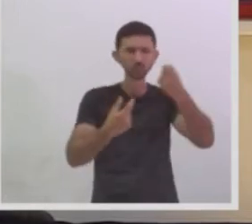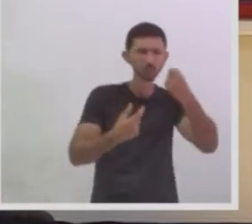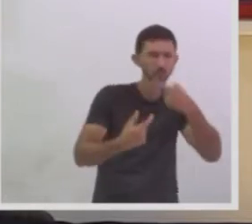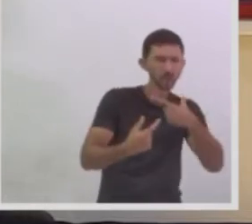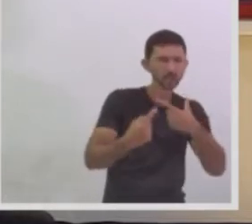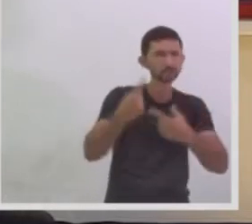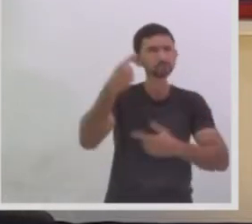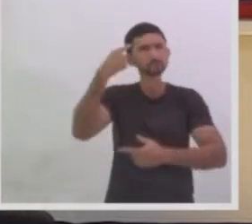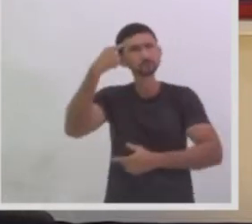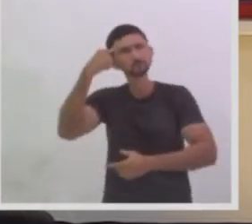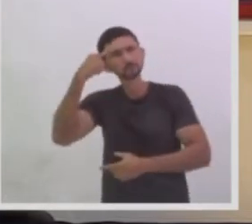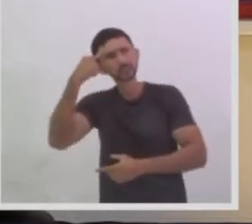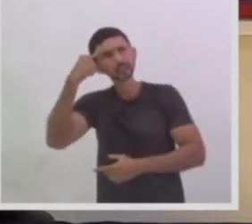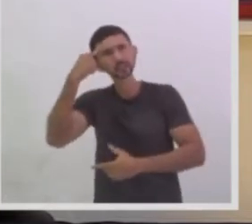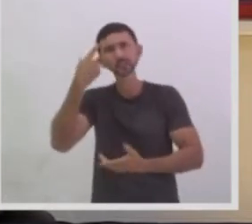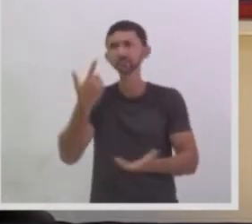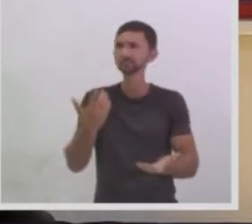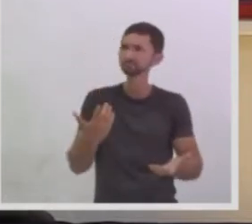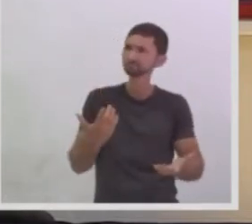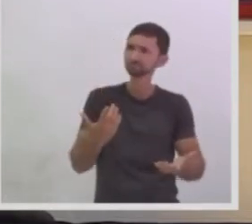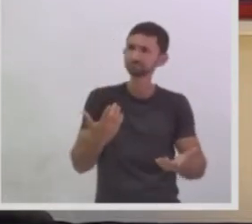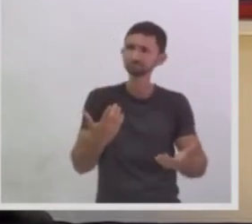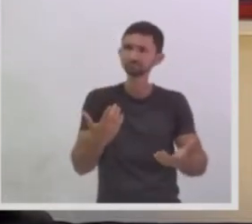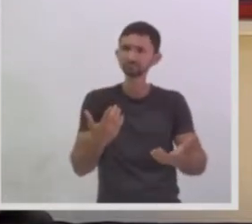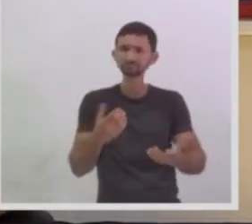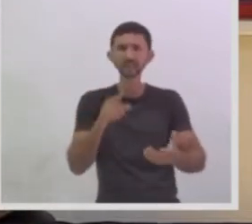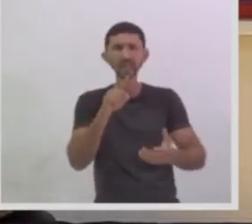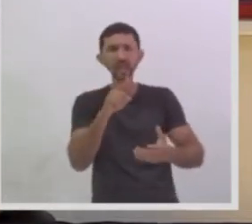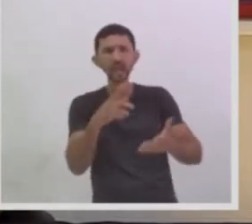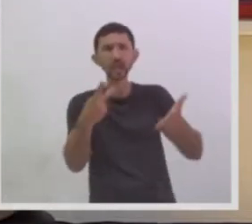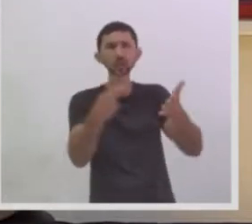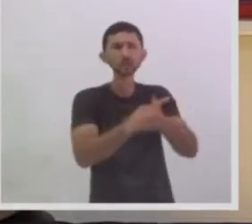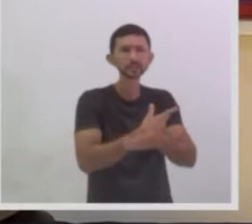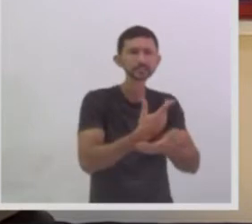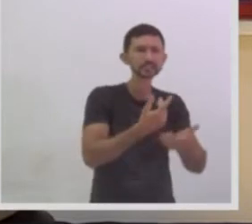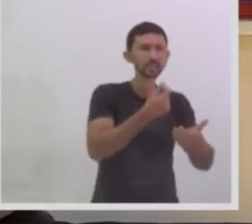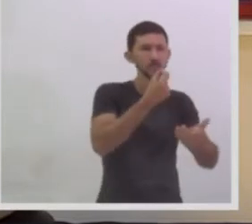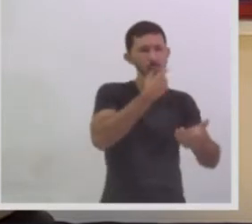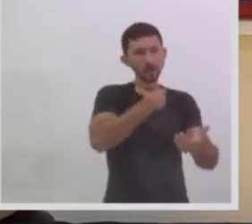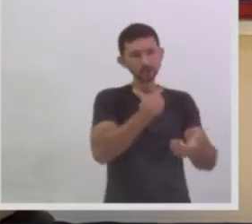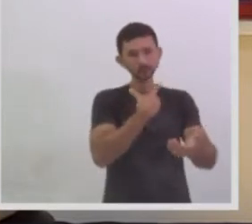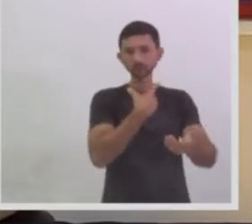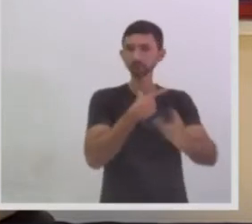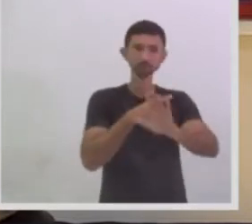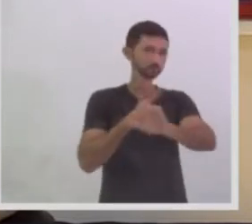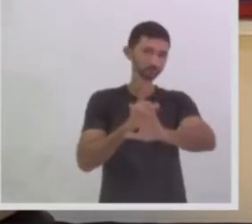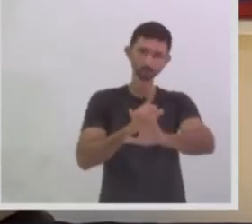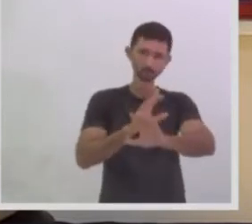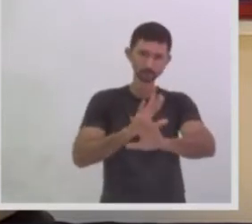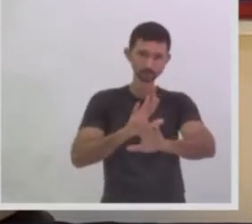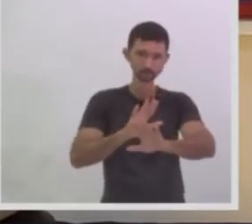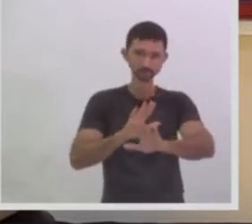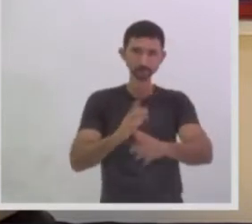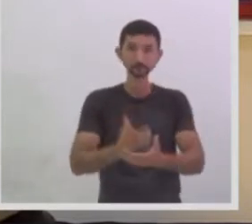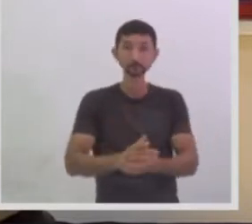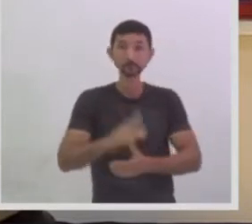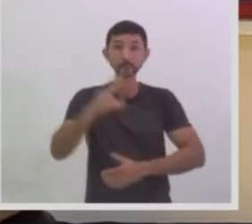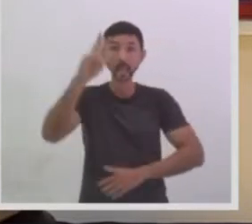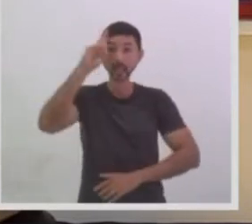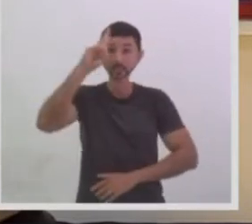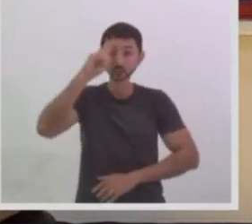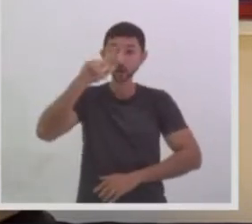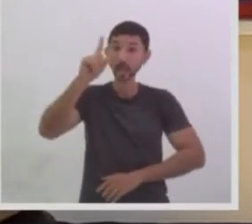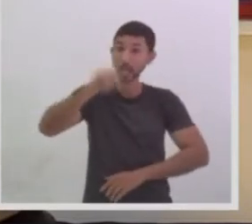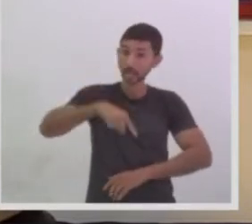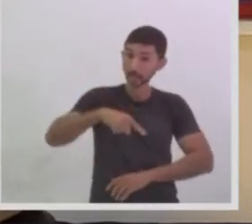penso, talvez, né? Quem sabe aconteceu de tal forma assim. Não. A história é uma